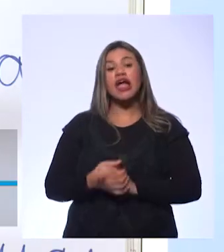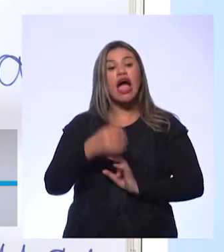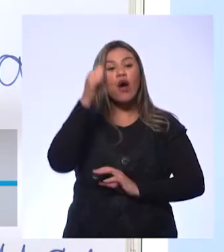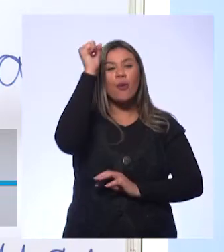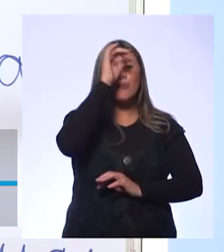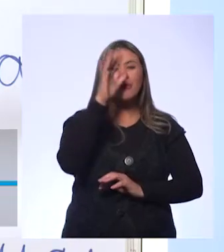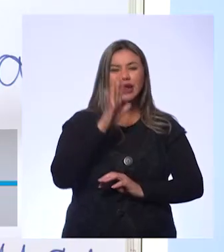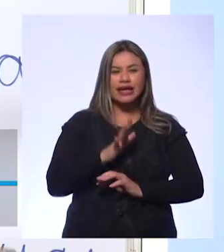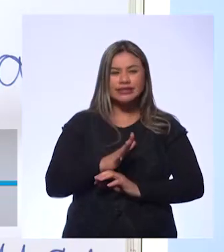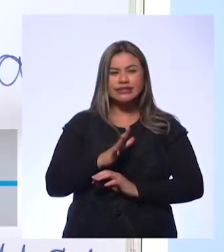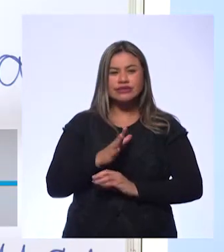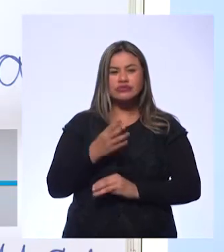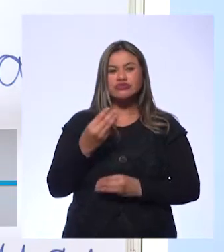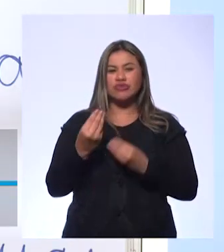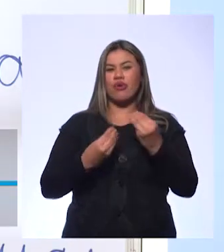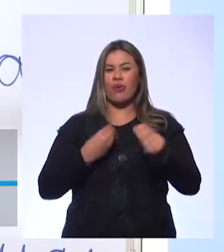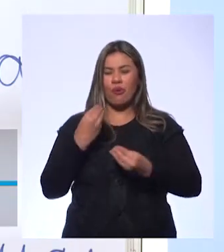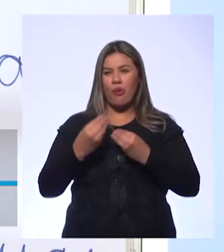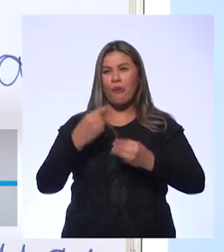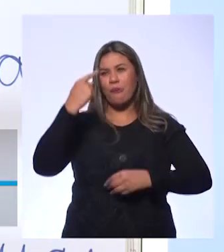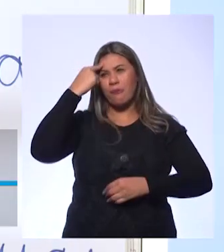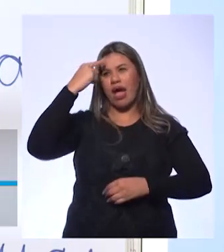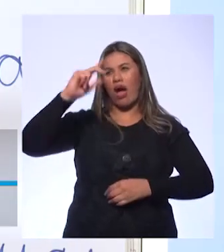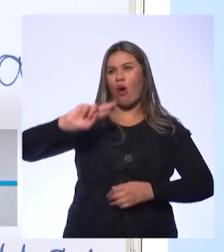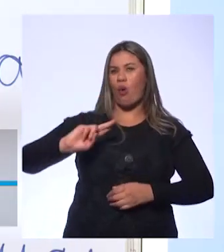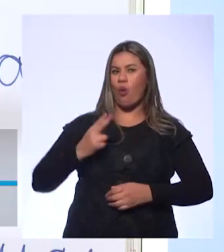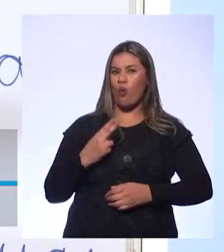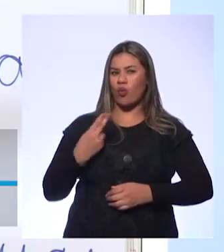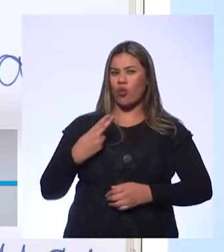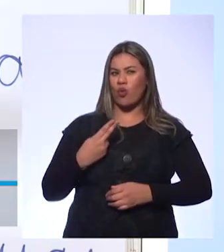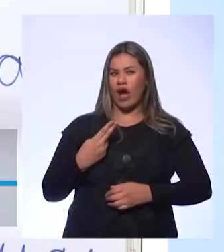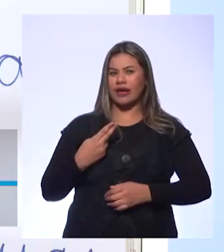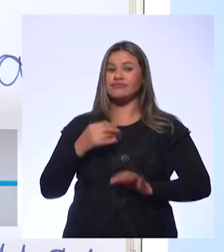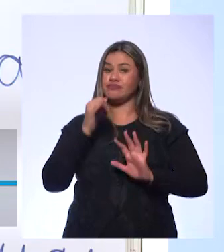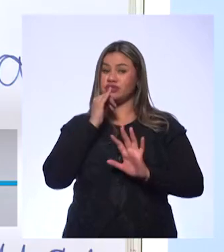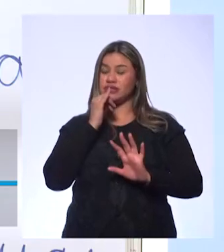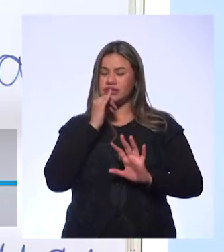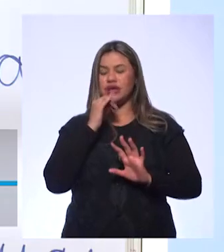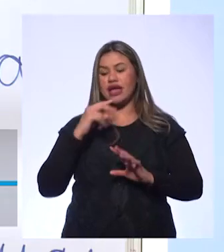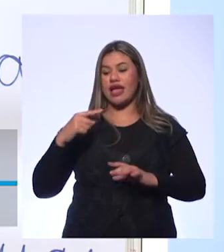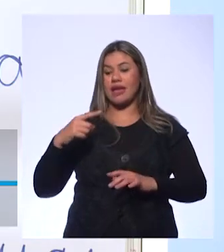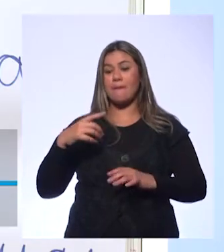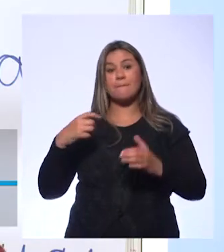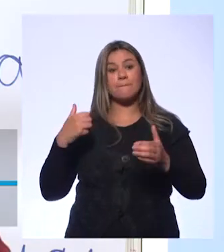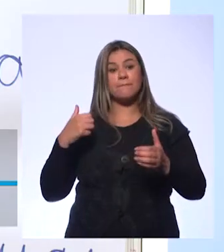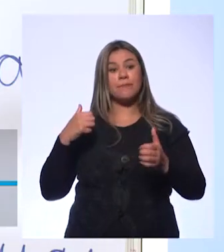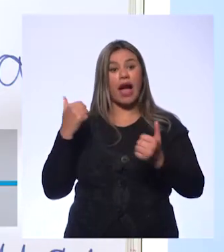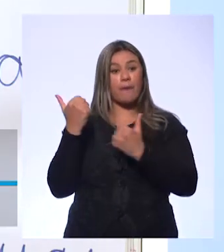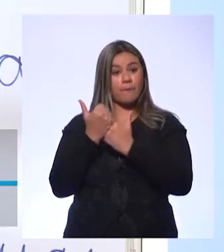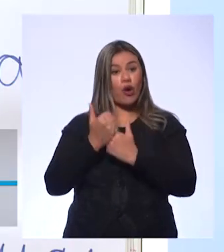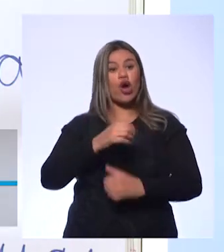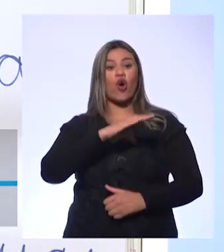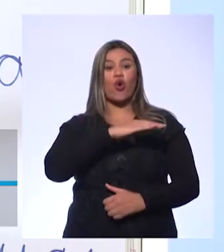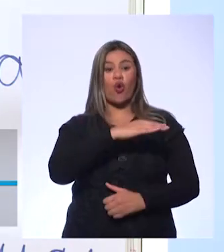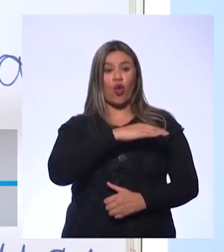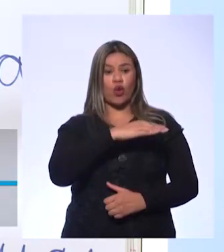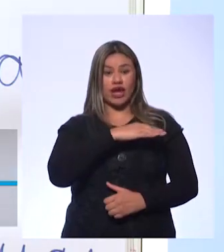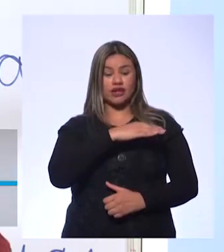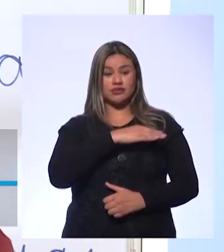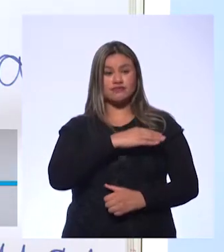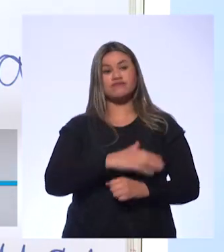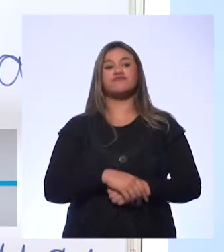Brasil lá nessa questão uruguaia o Brasil fica do lado dos colorados está bem os